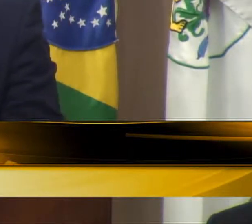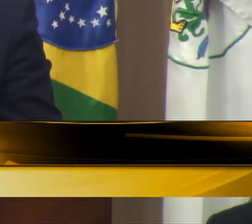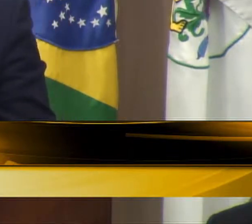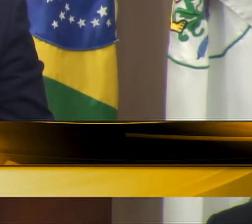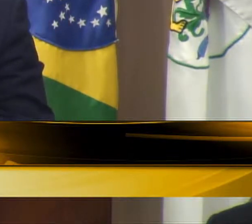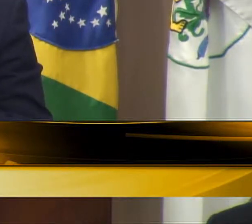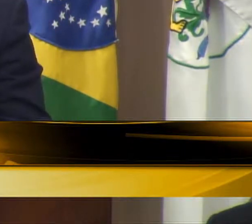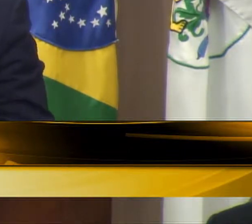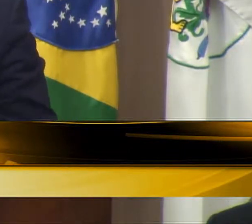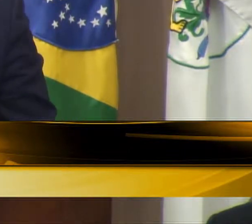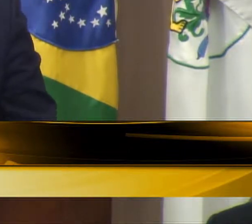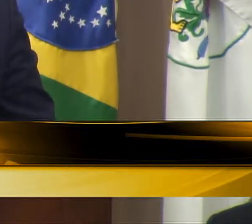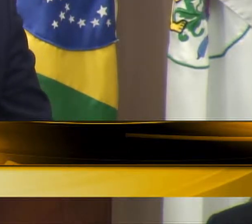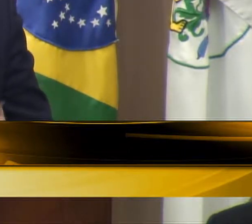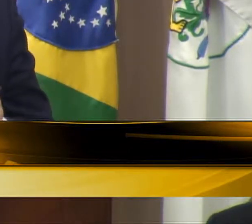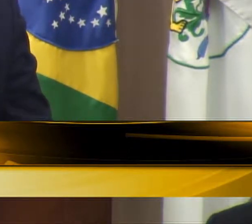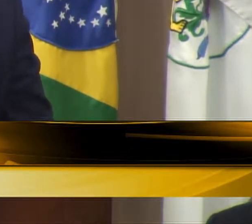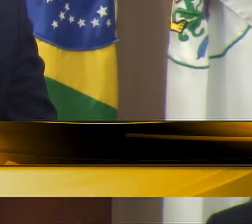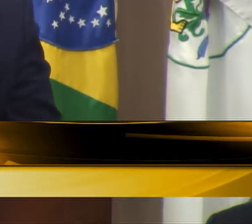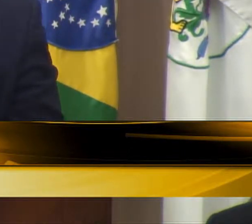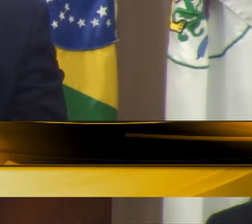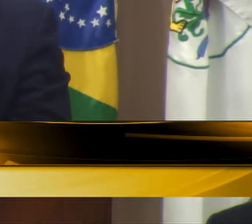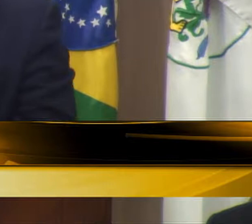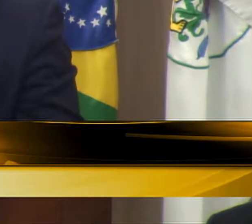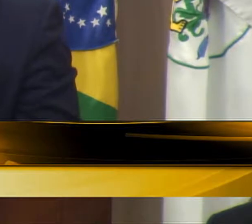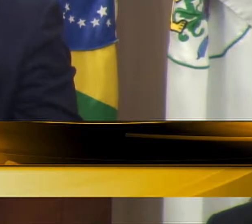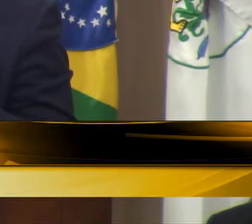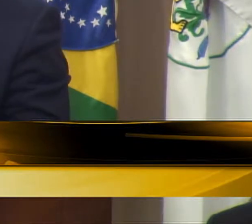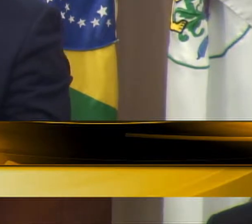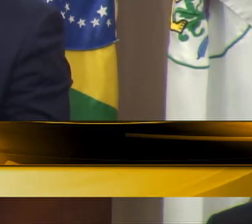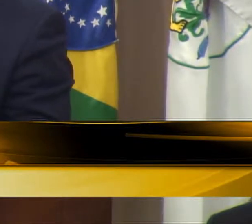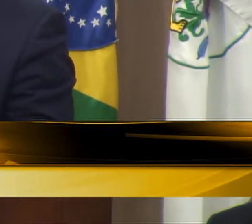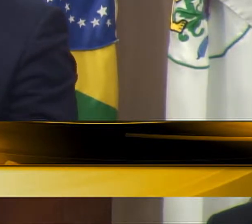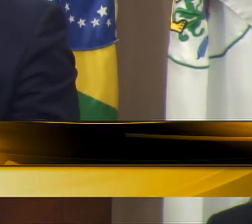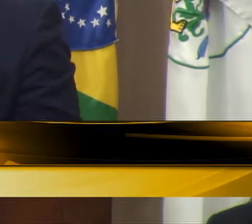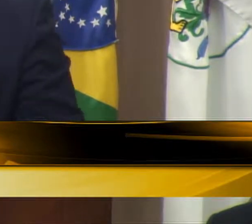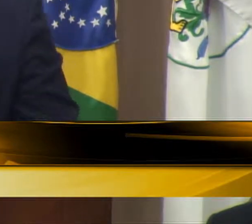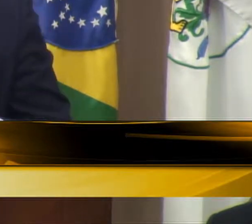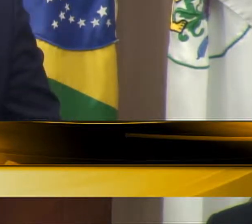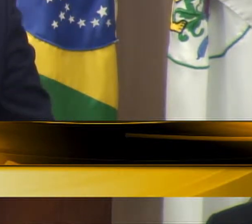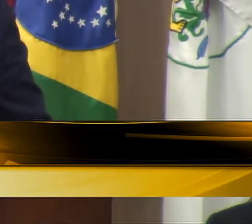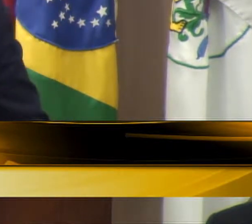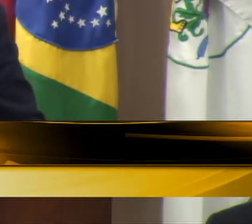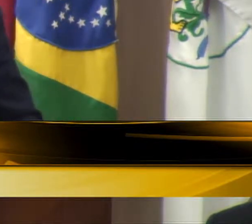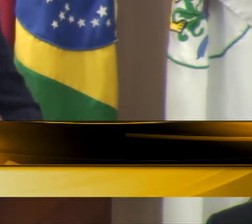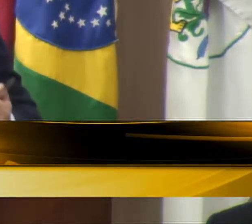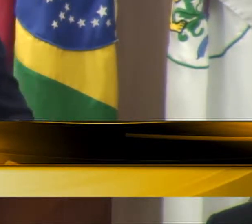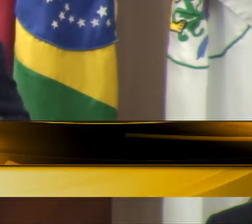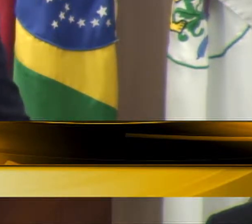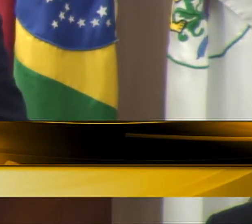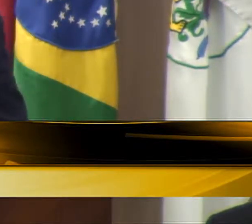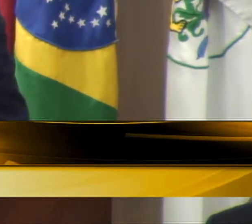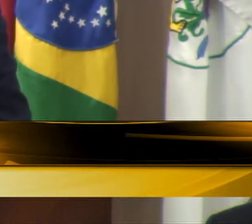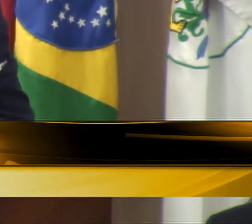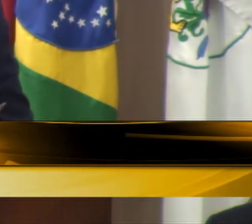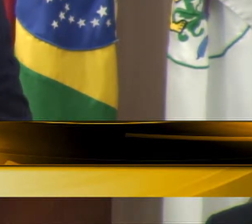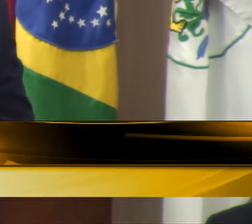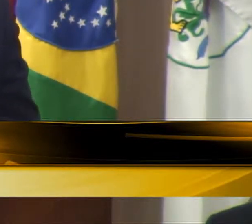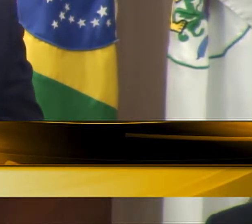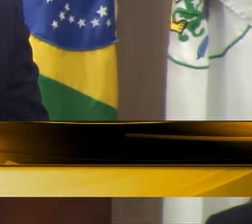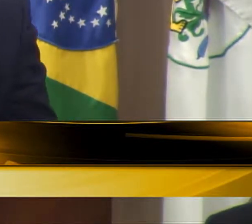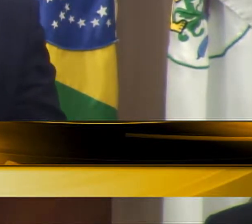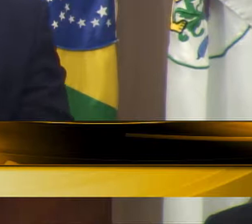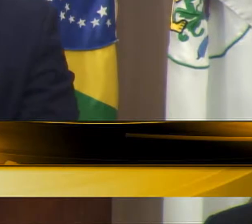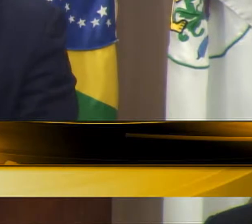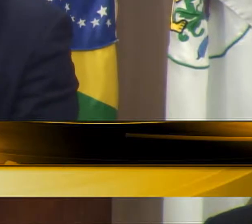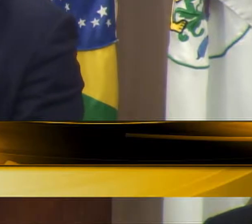e o orgulho de uma família de ter uma filha médica, não só uma médica qualquer, mas que salva vidas e que trata as pessoas da maneira